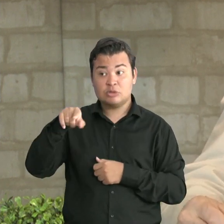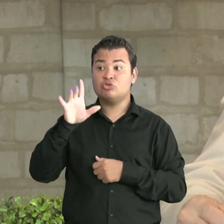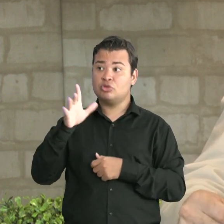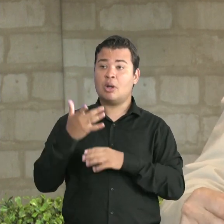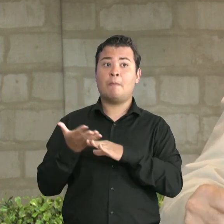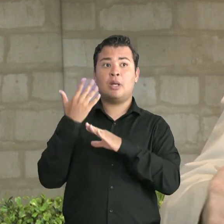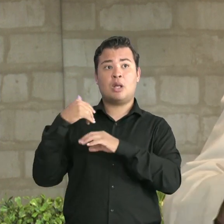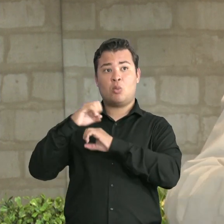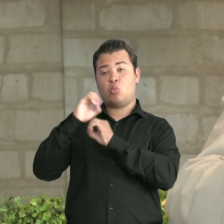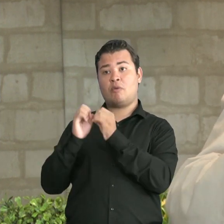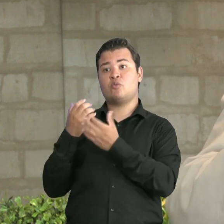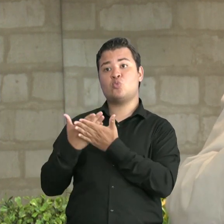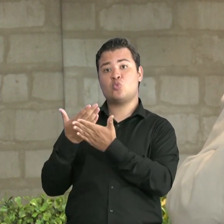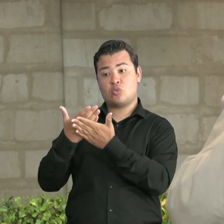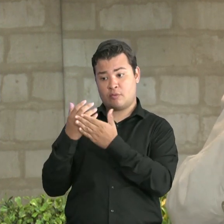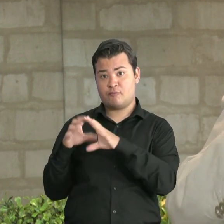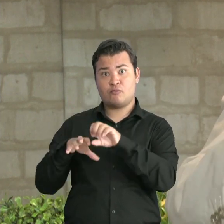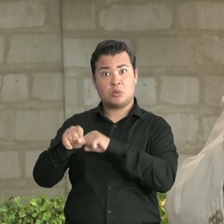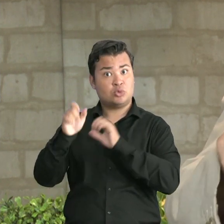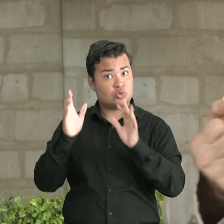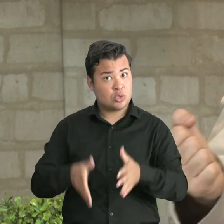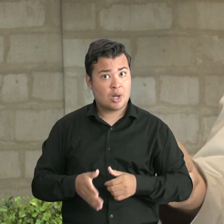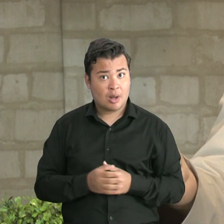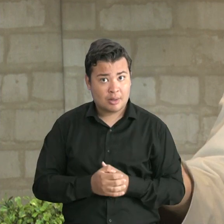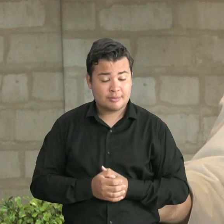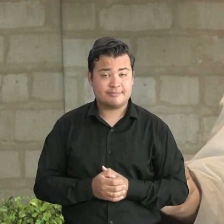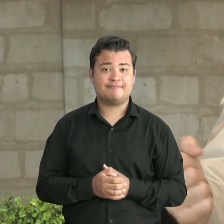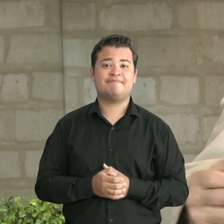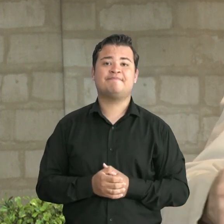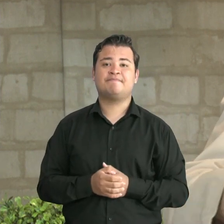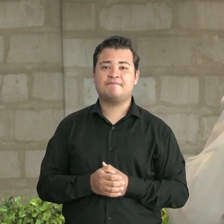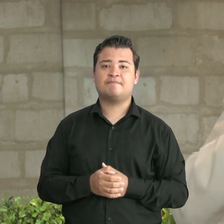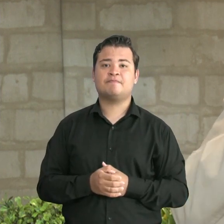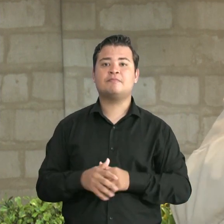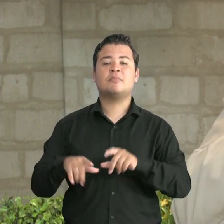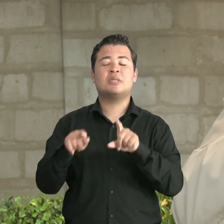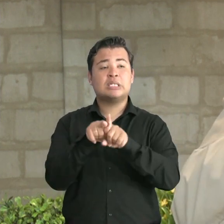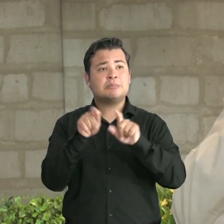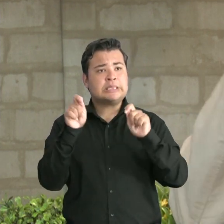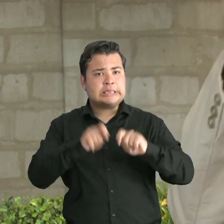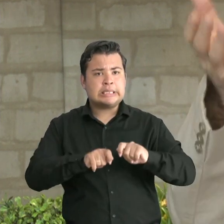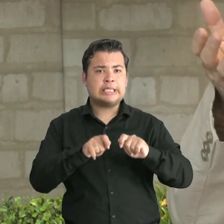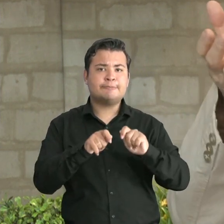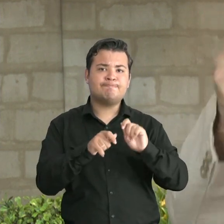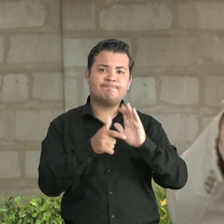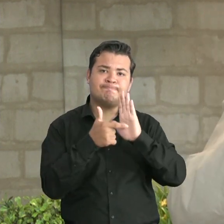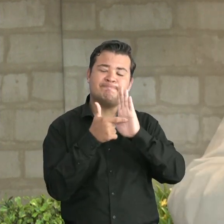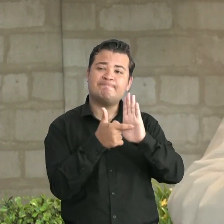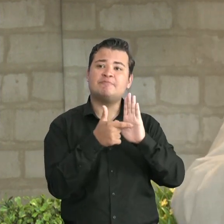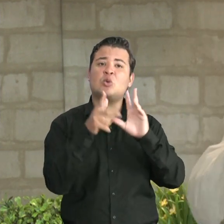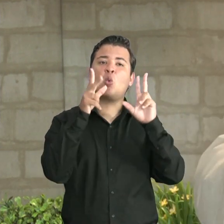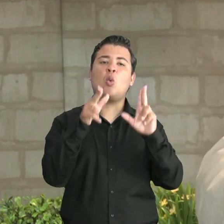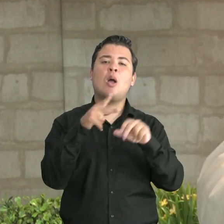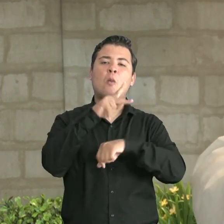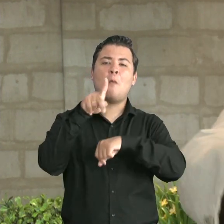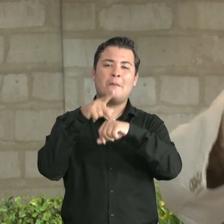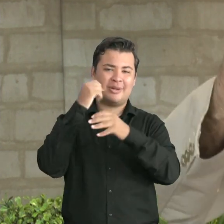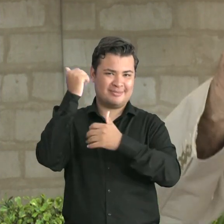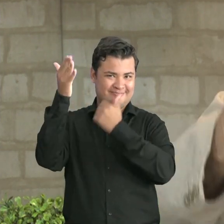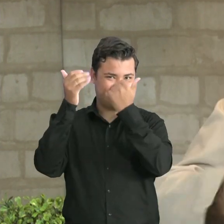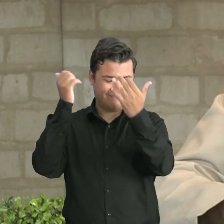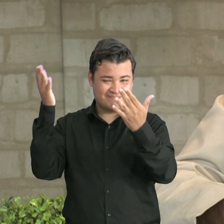UFG, não é? Então, assim, de uma certa maneira, e a gente, uma coisa que poderíamos explorar mais, como acontece em outros países, de uma